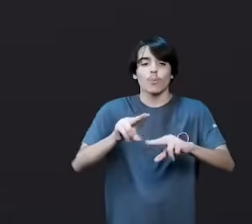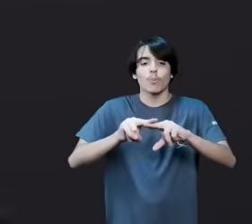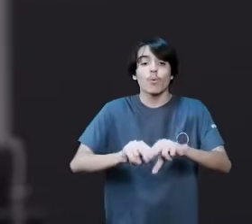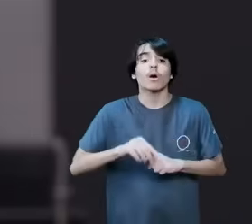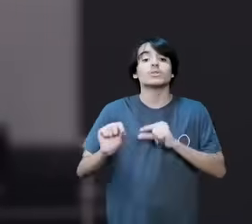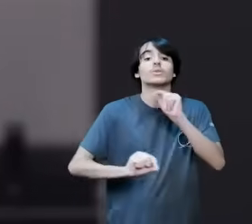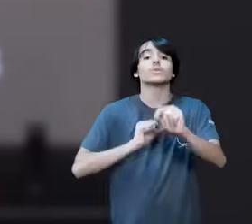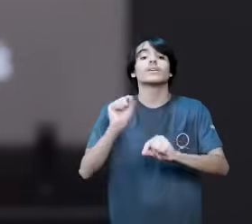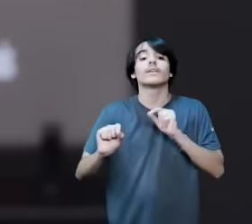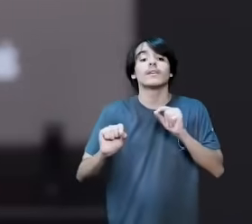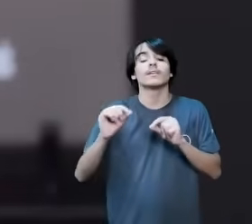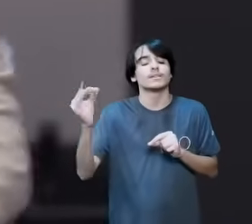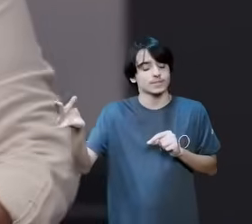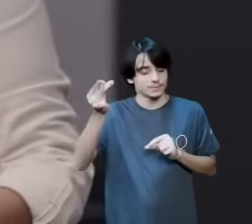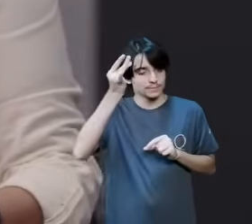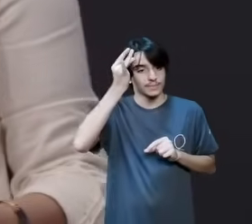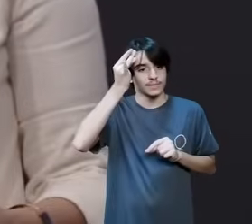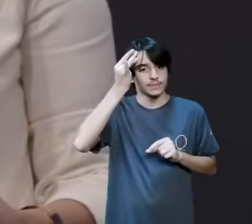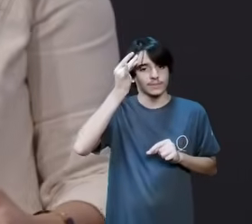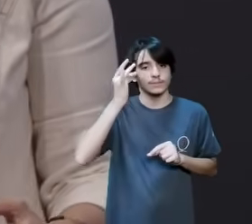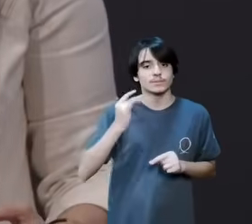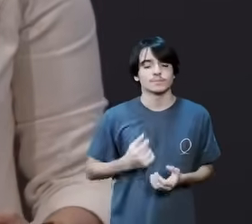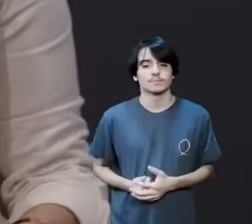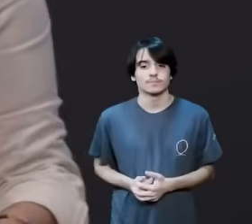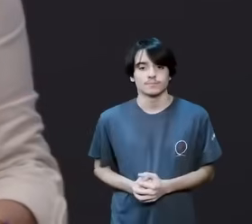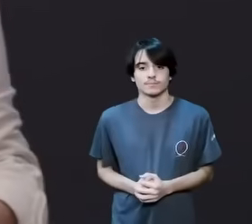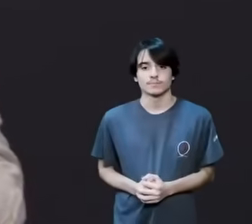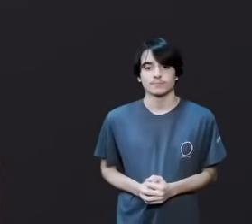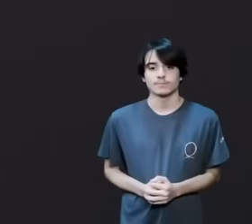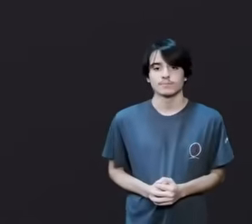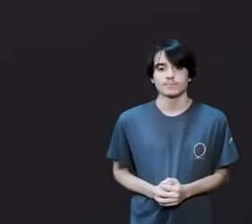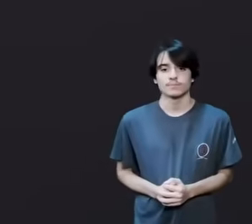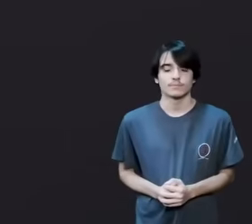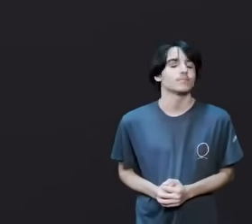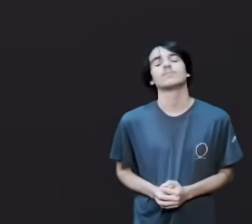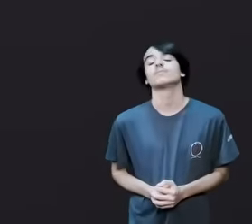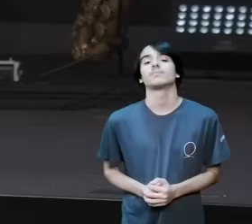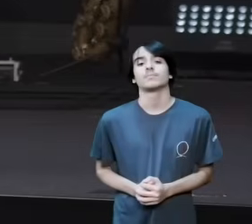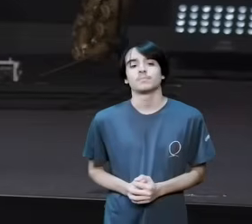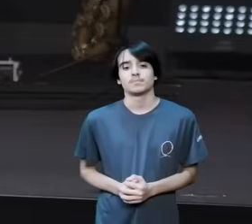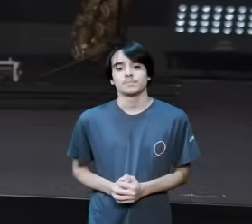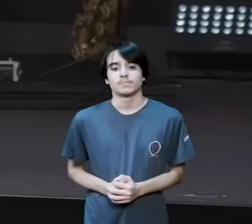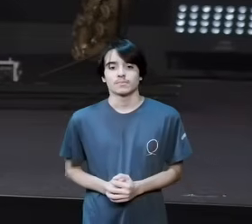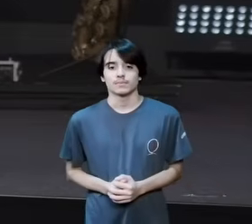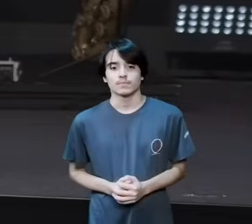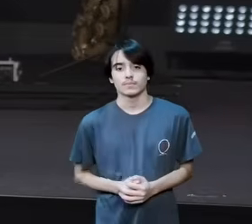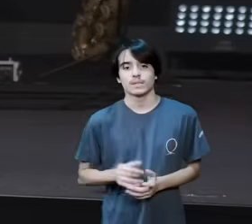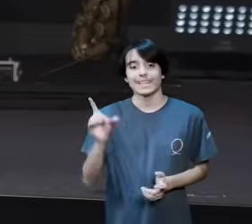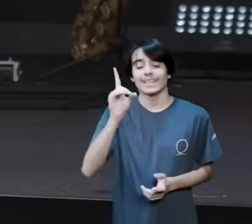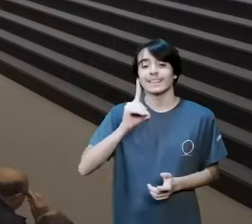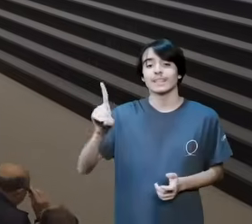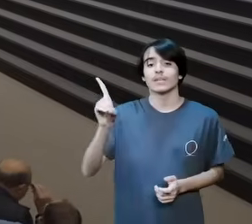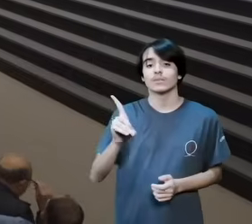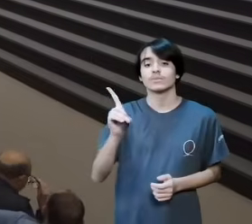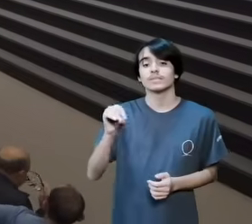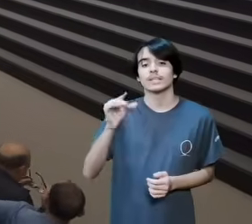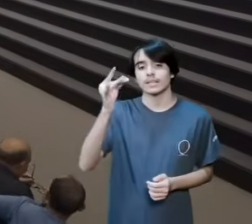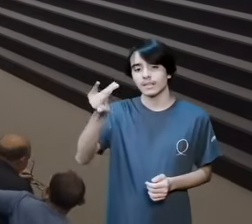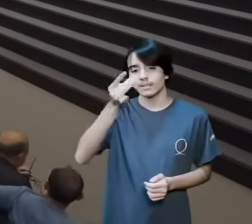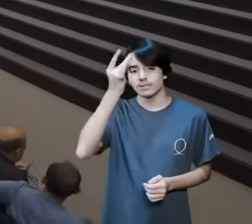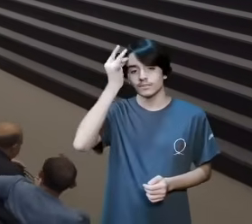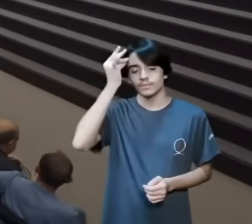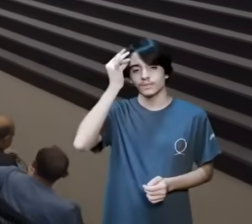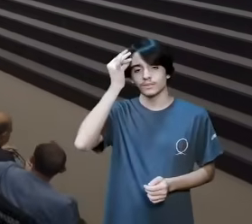dada em Espírito. Deus é